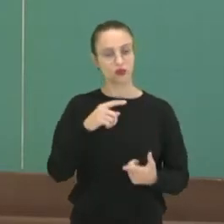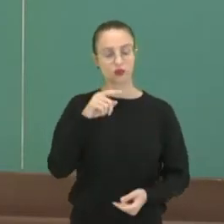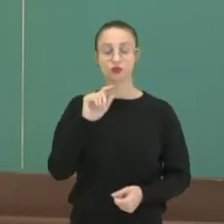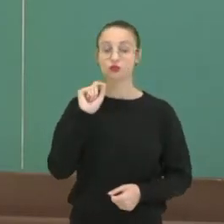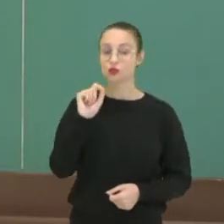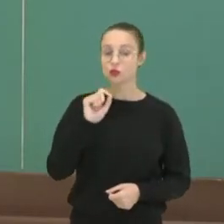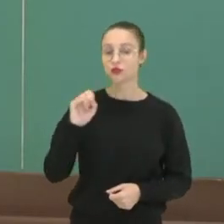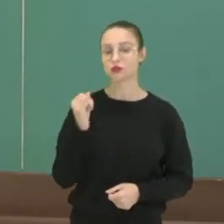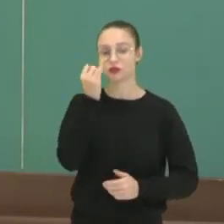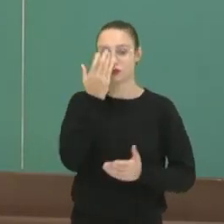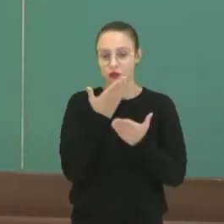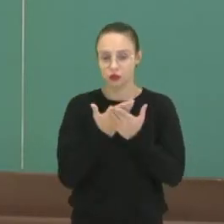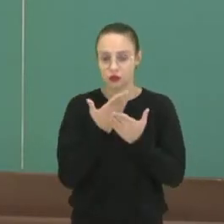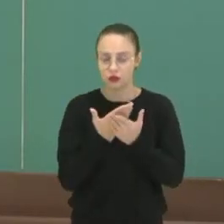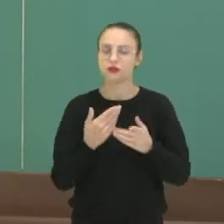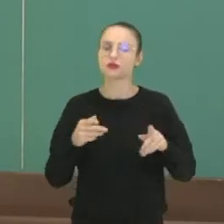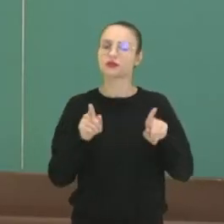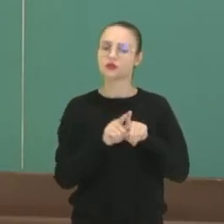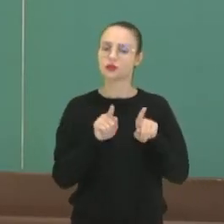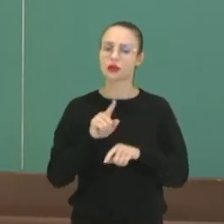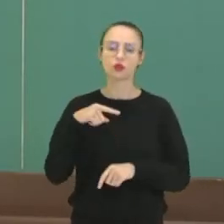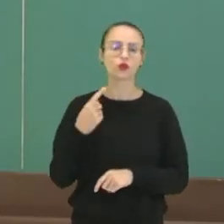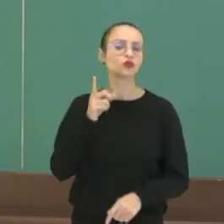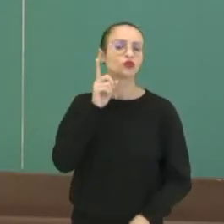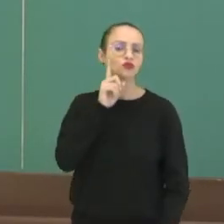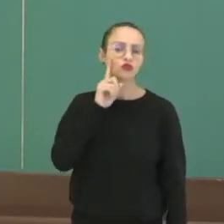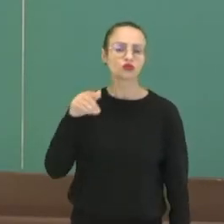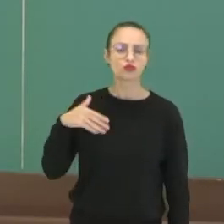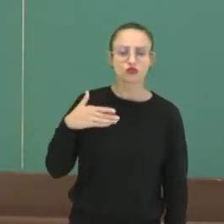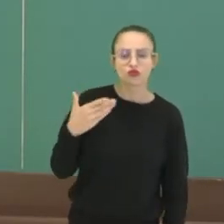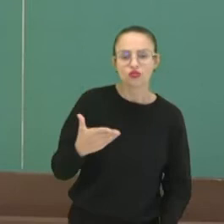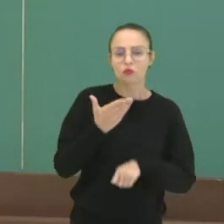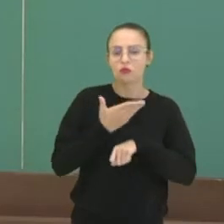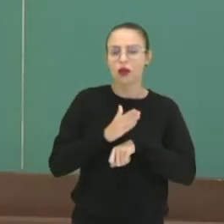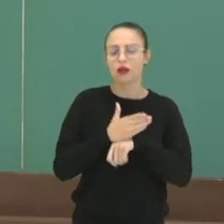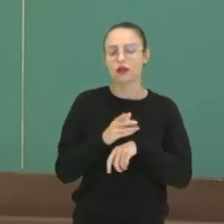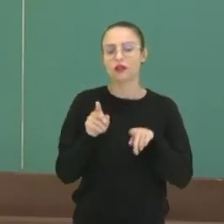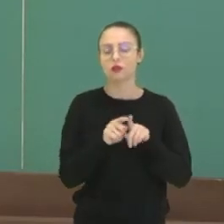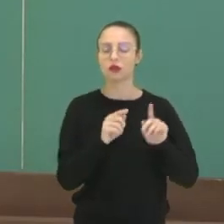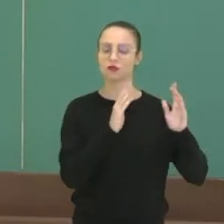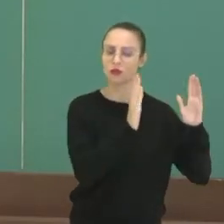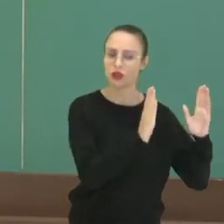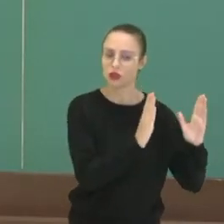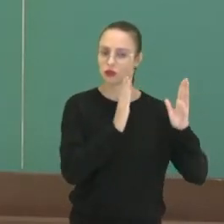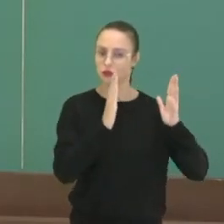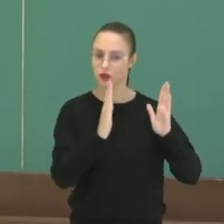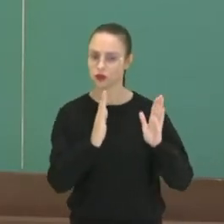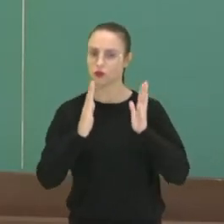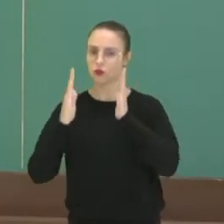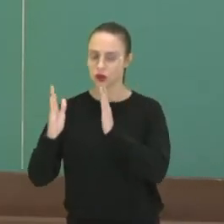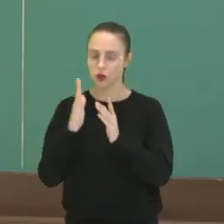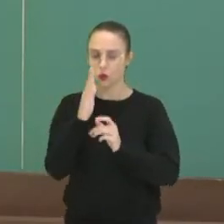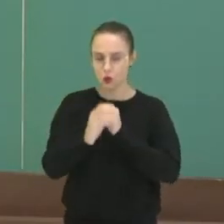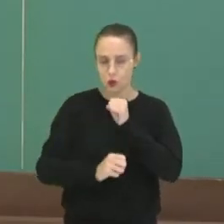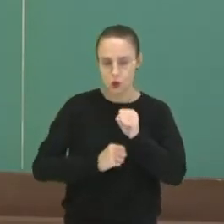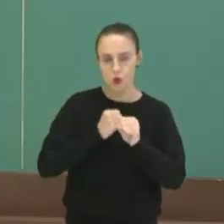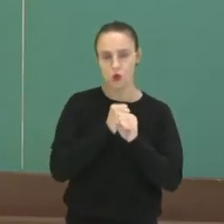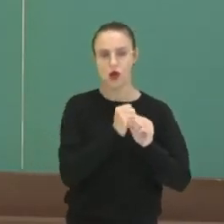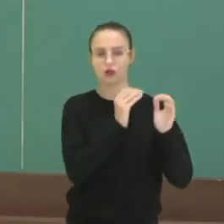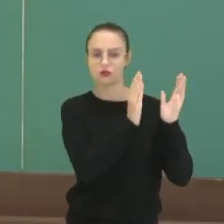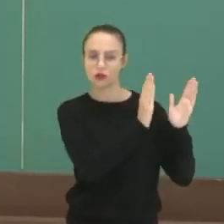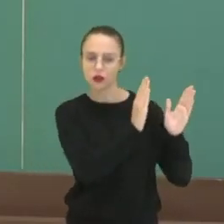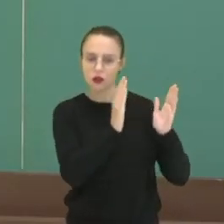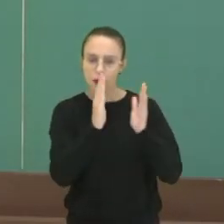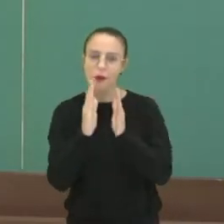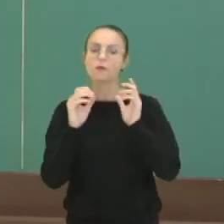estudá-lo, né? Até mesmo as nossas atividades do dia a dia ou de cada período do ano podem estar relacionadas